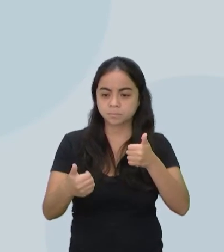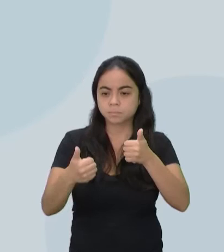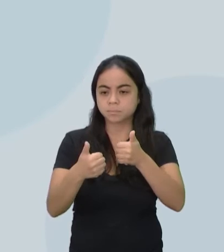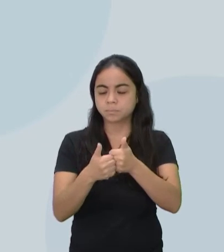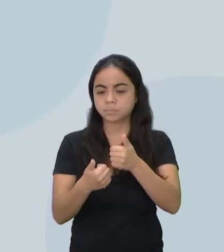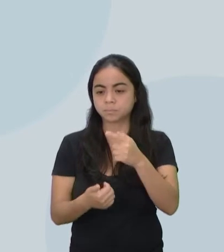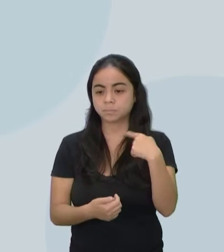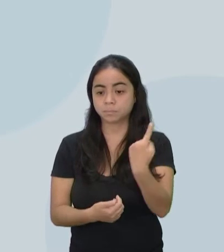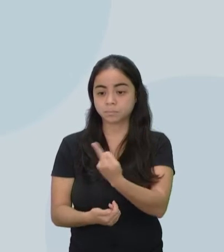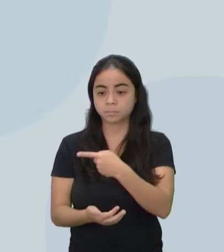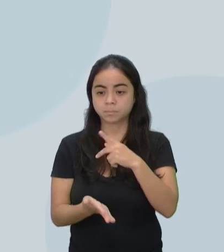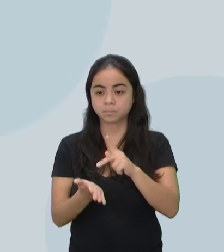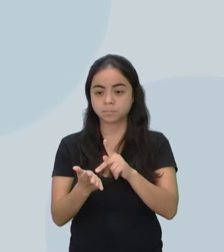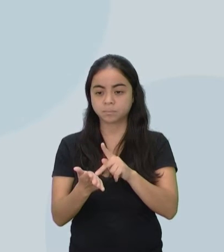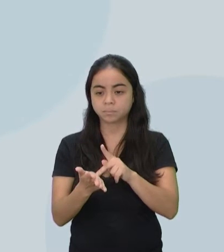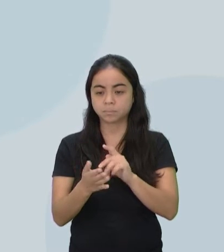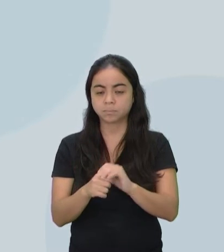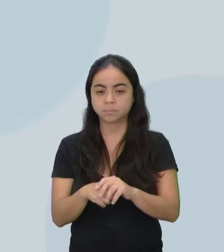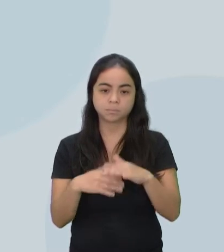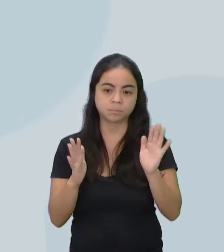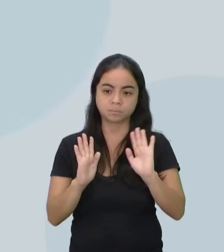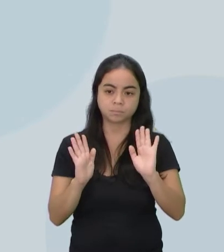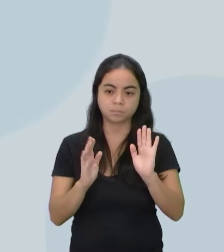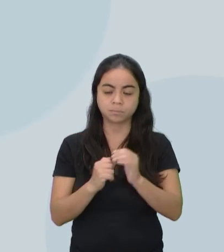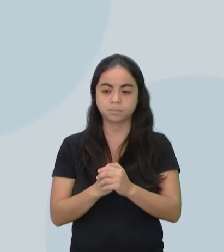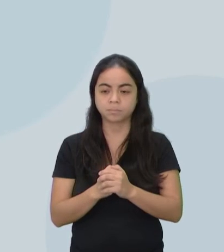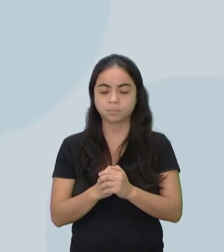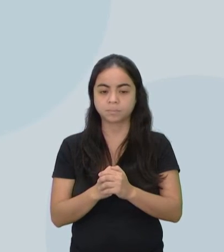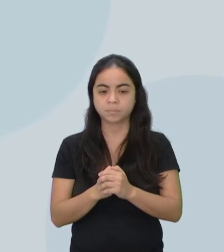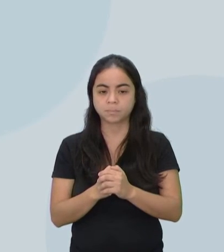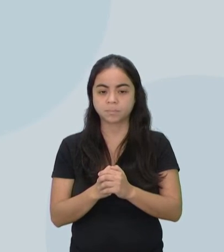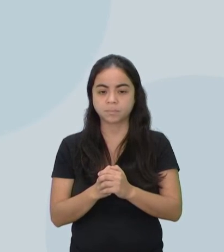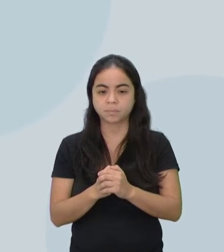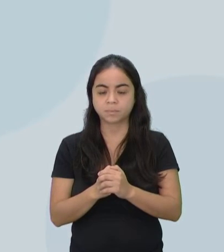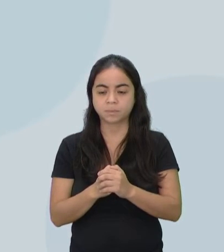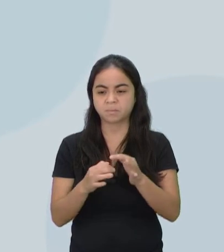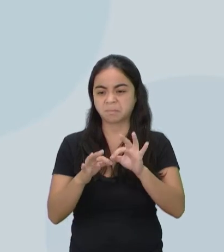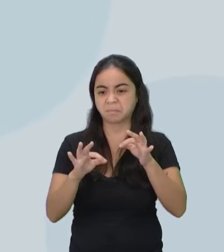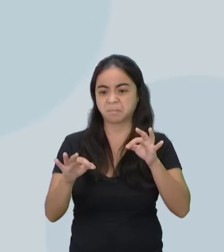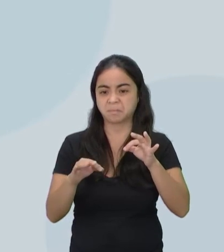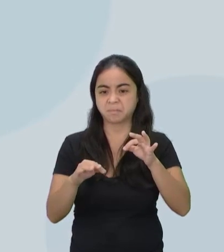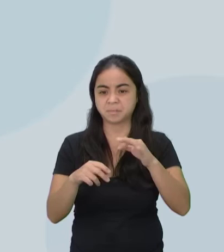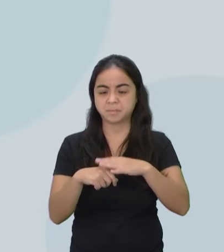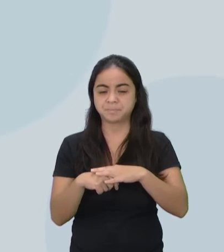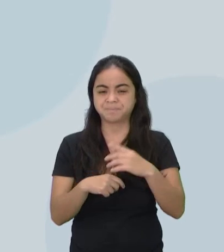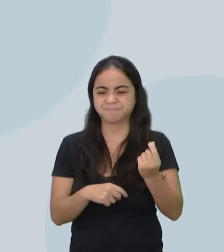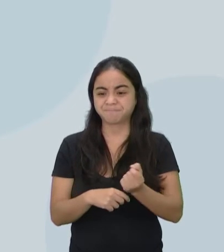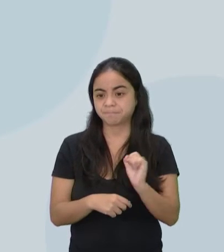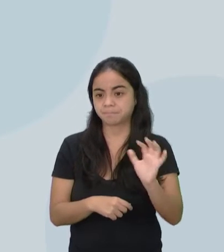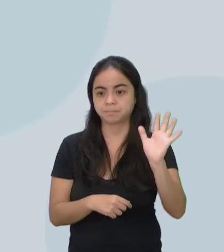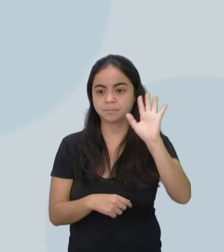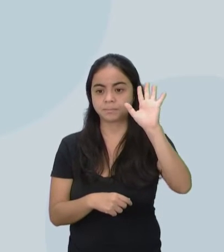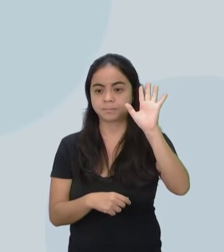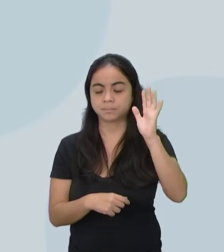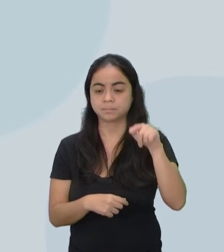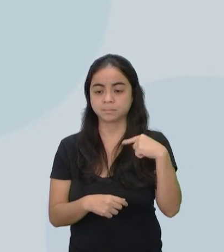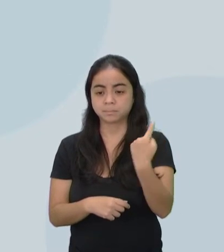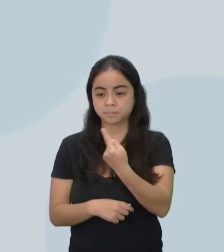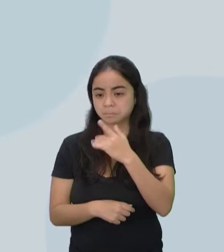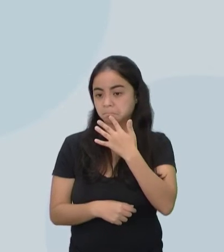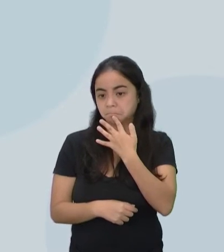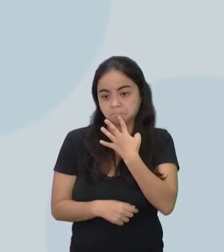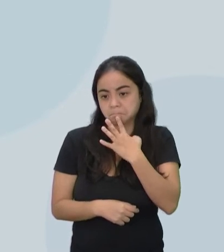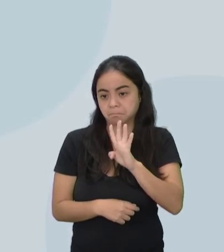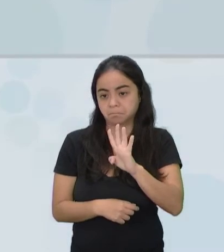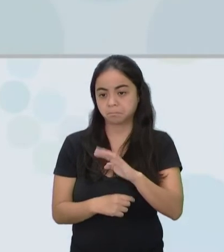da nossa realidade. Então, a gente não vai colocar algo de muito valor que a gente não conheça. Então, a